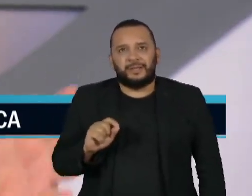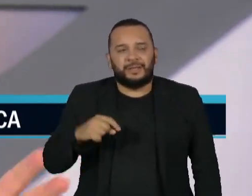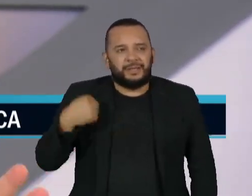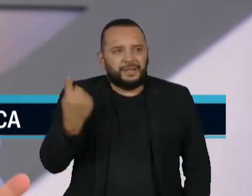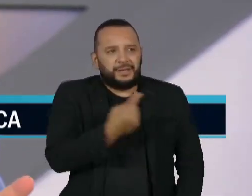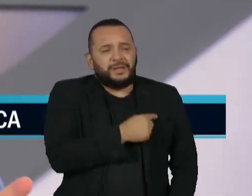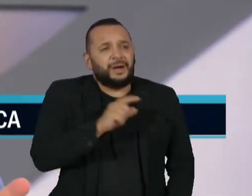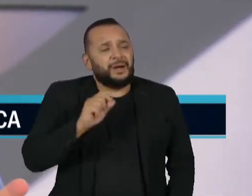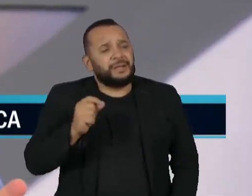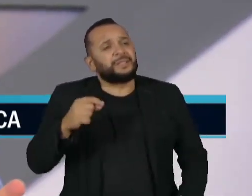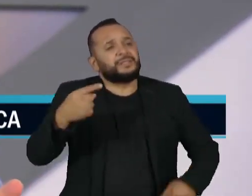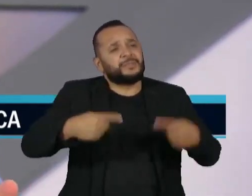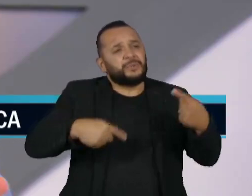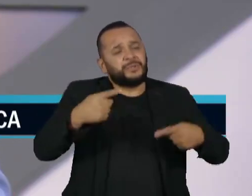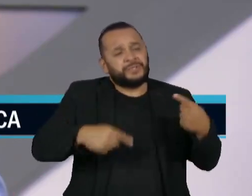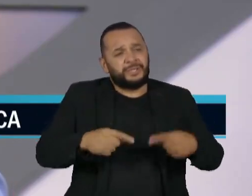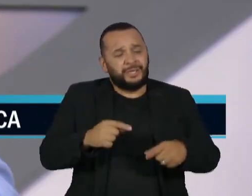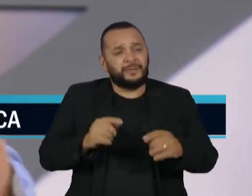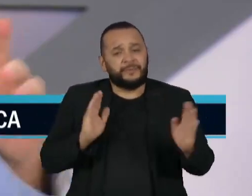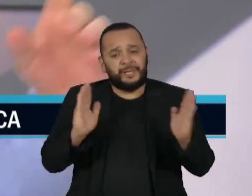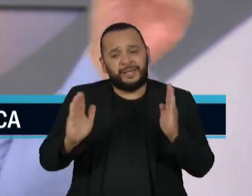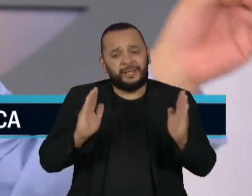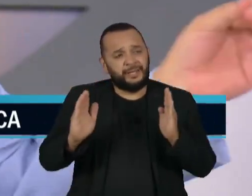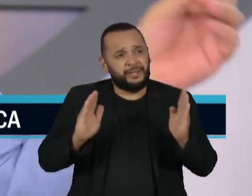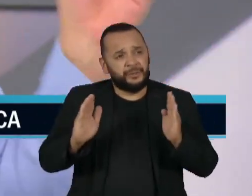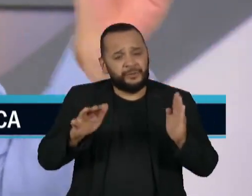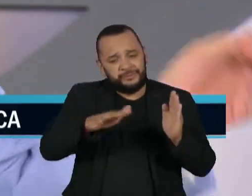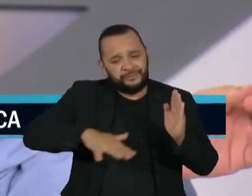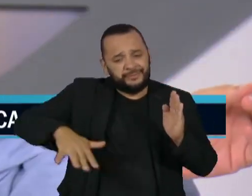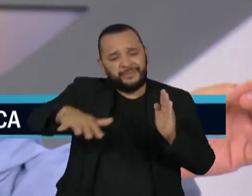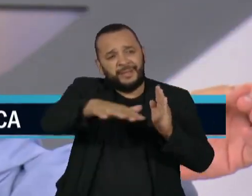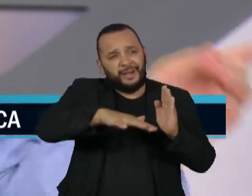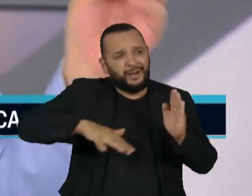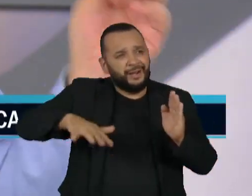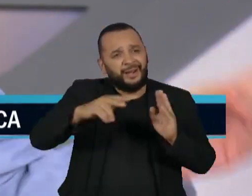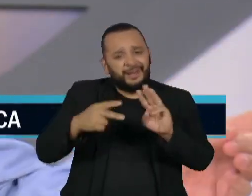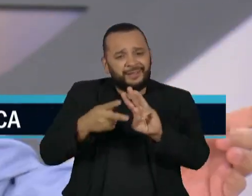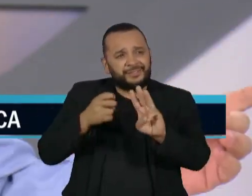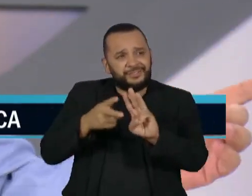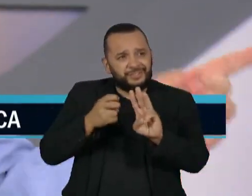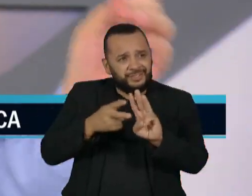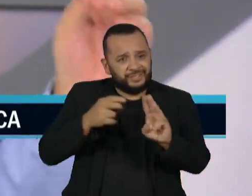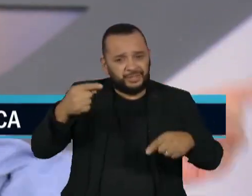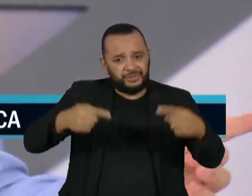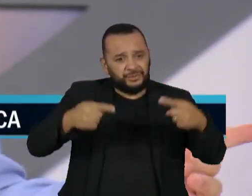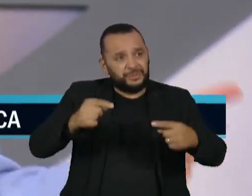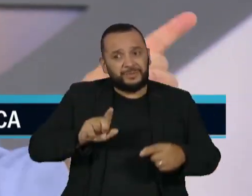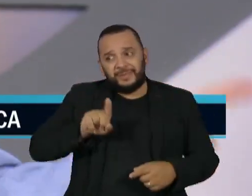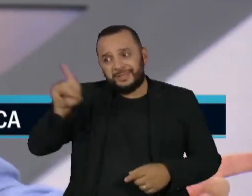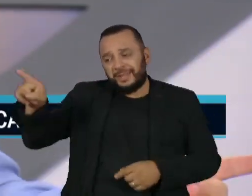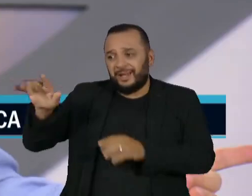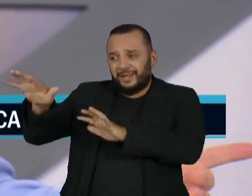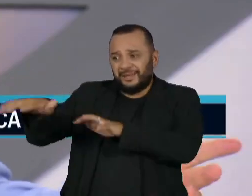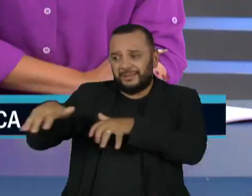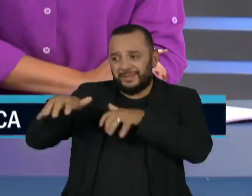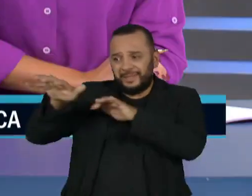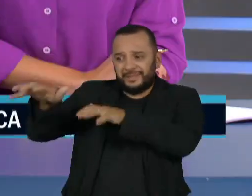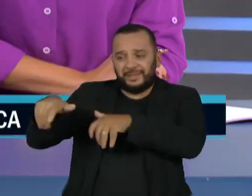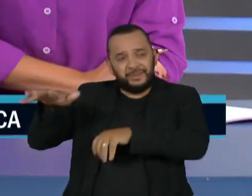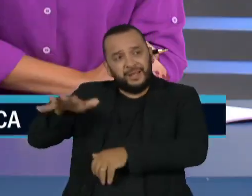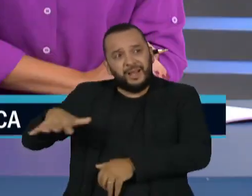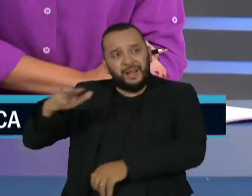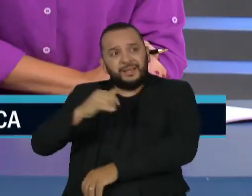se discute o marco temporal ao mesmo tempo em que continua a mineração na área Yanomami. Então,